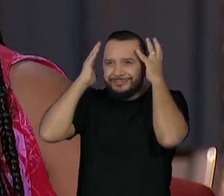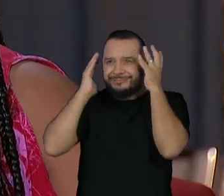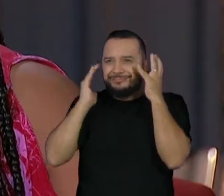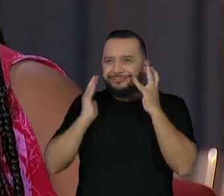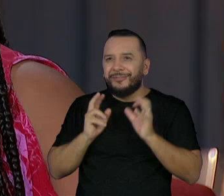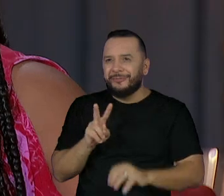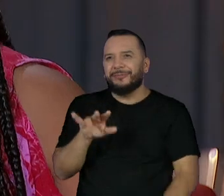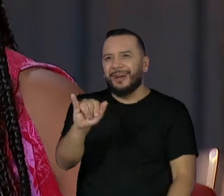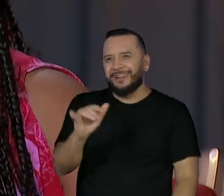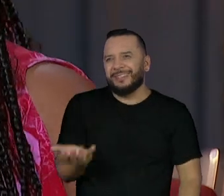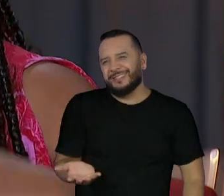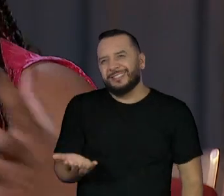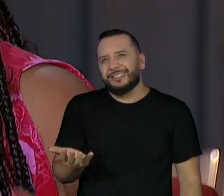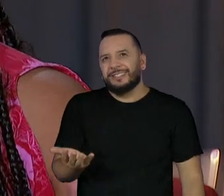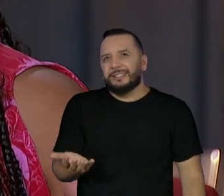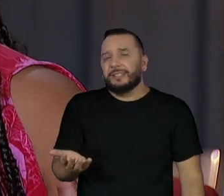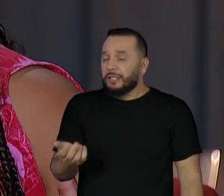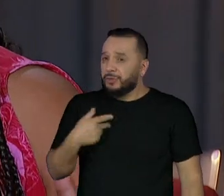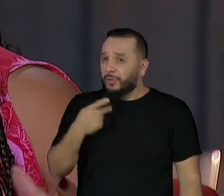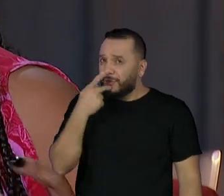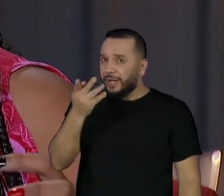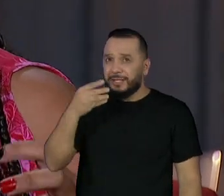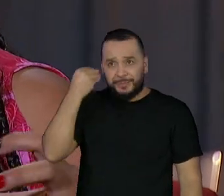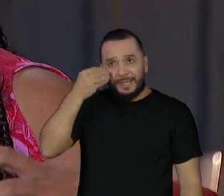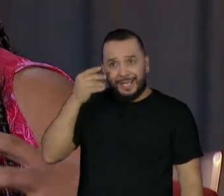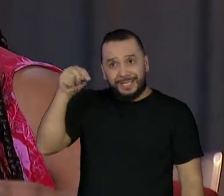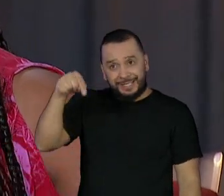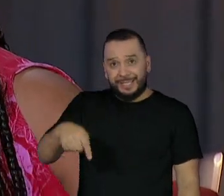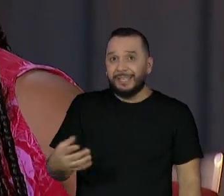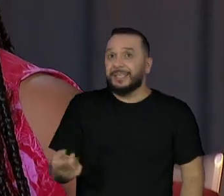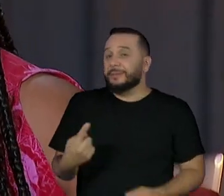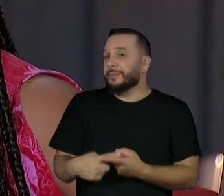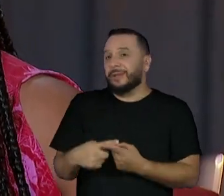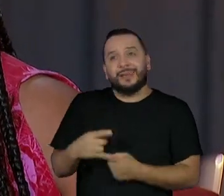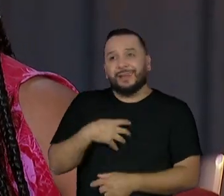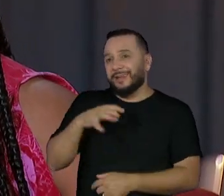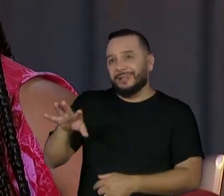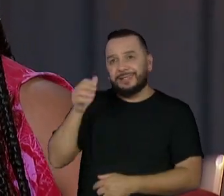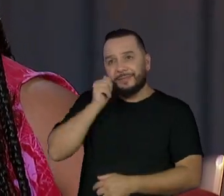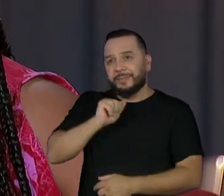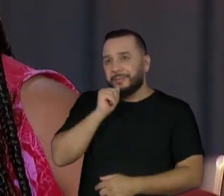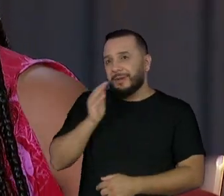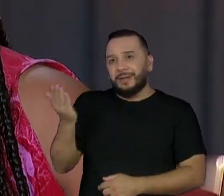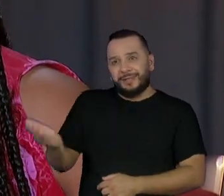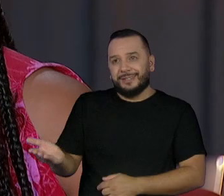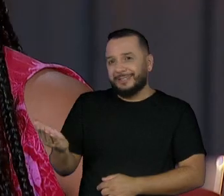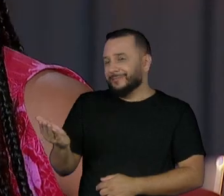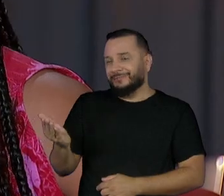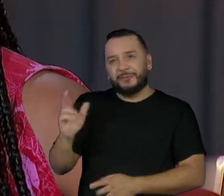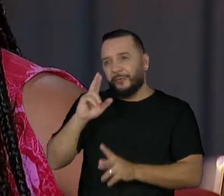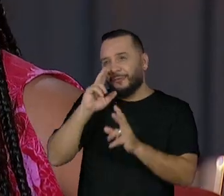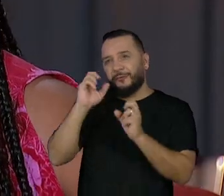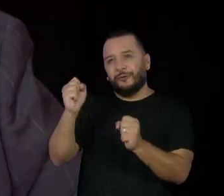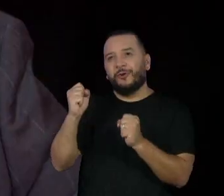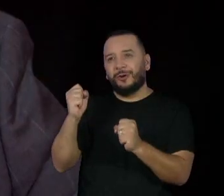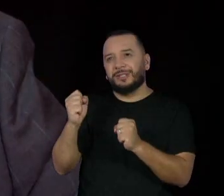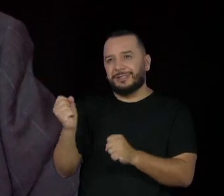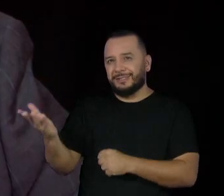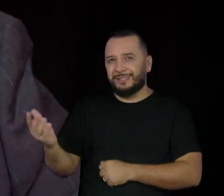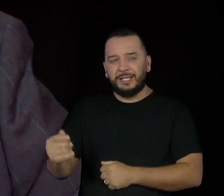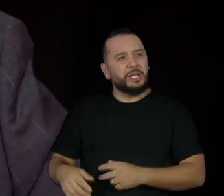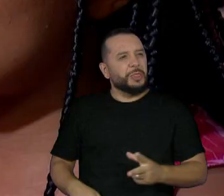assim, tô falando essa experiência aqui porque isso é a minha mãe, assim, sabe? Essa força que danada,